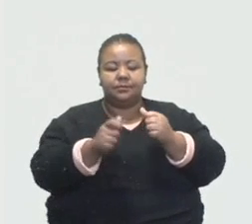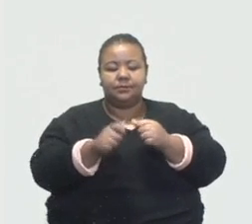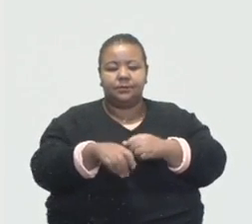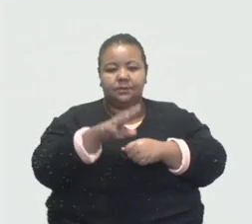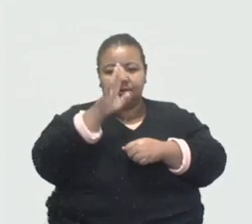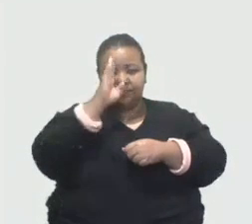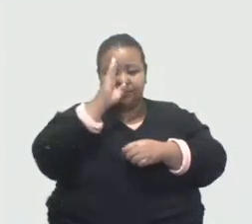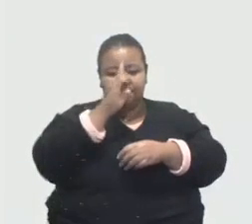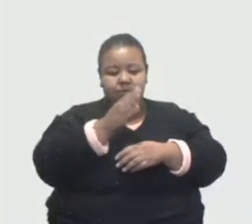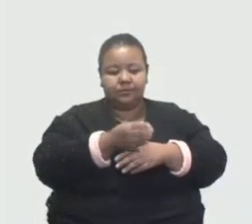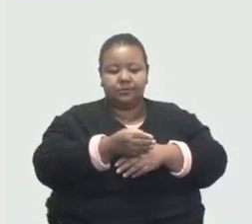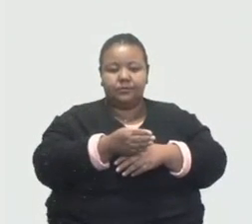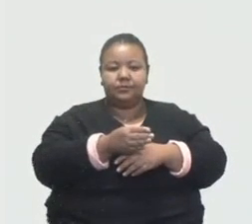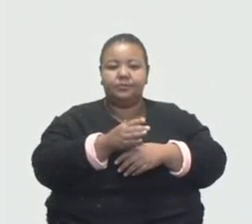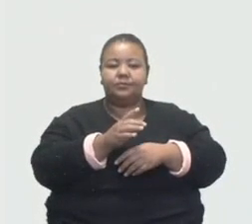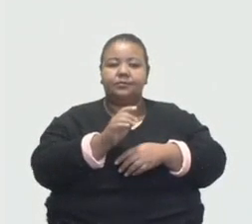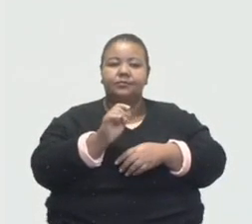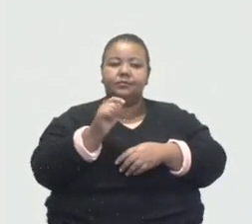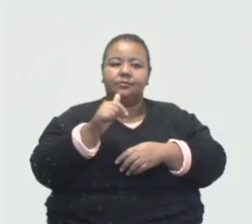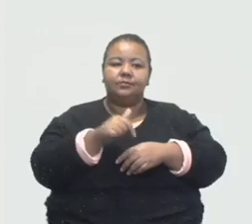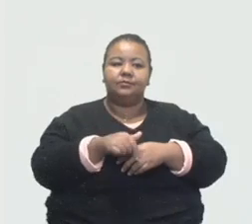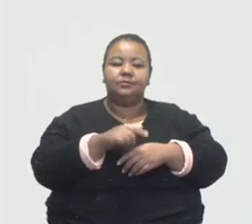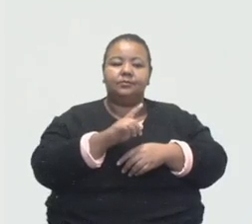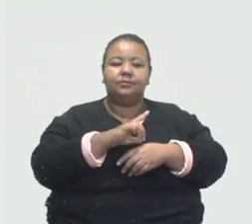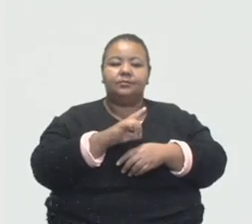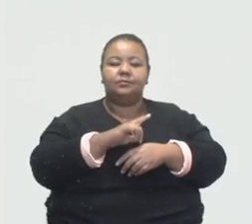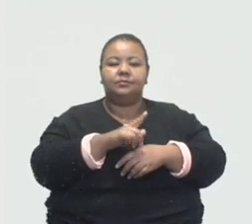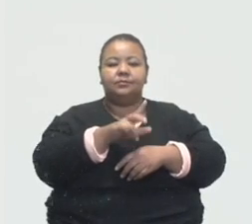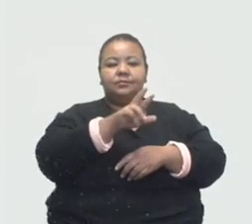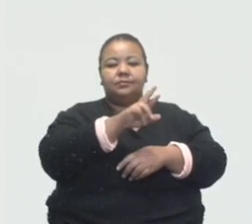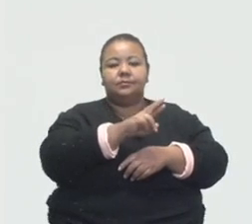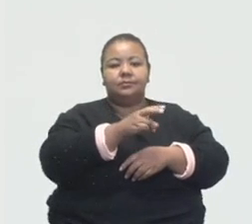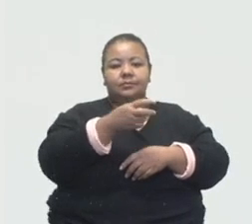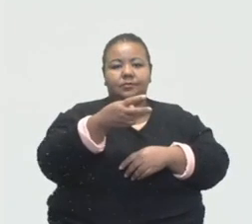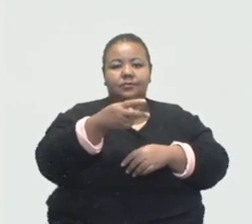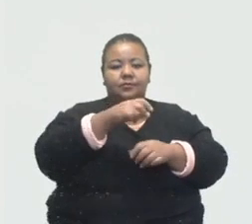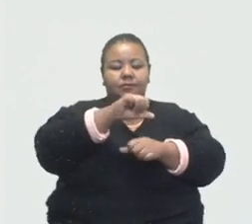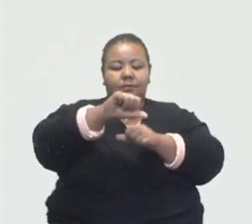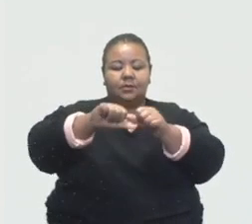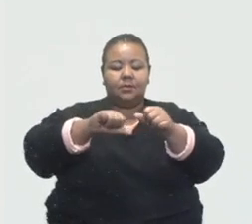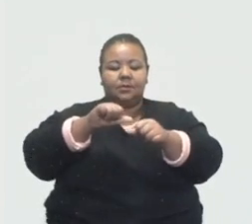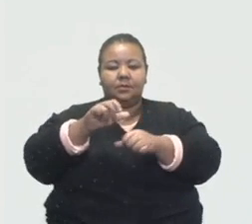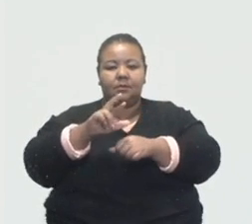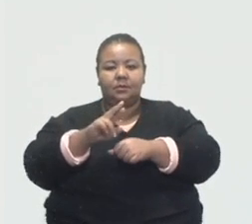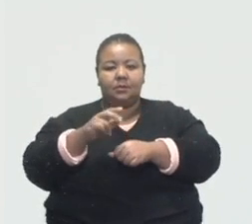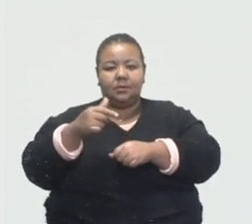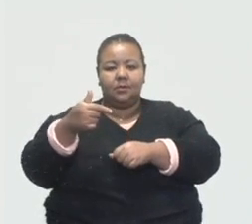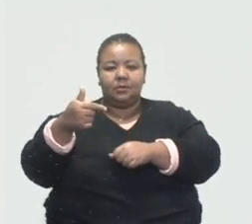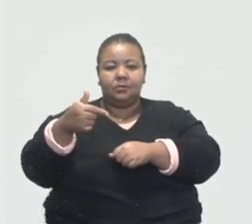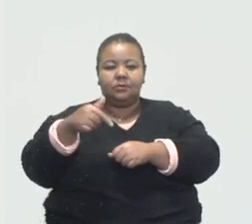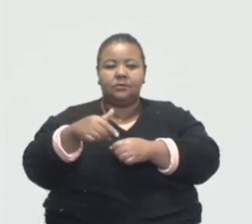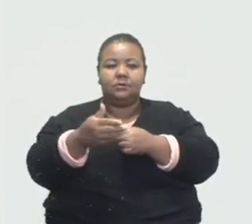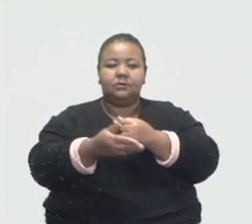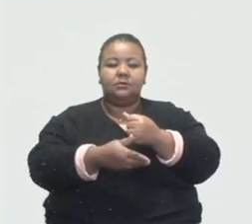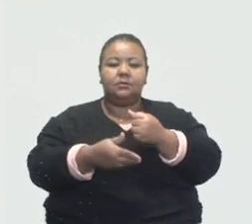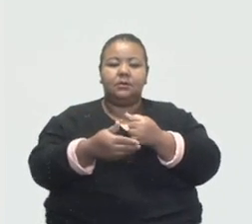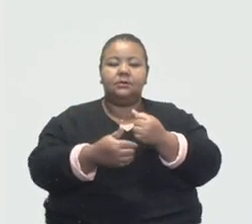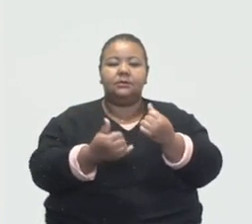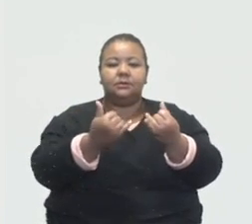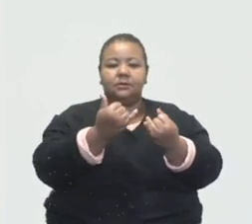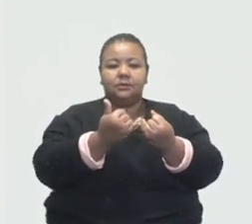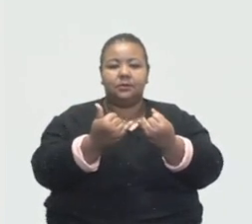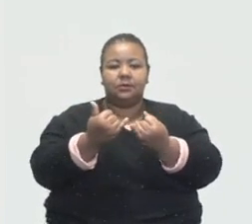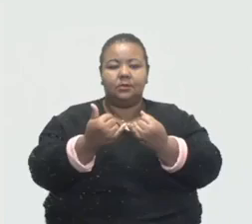diretamente. Então, se nós temos aqui do R2 no R2, a gente está considerando bases canônicas,